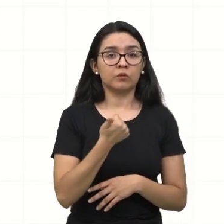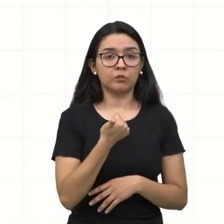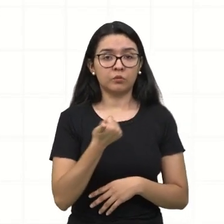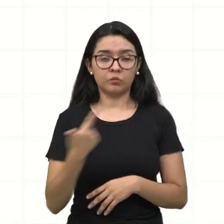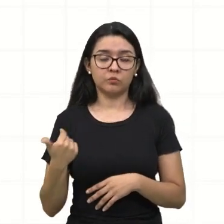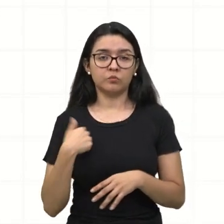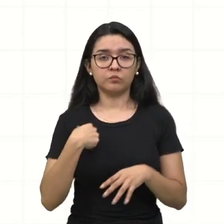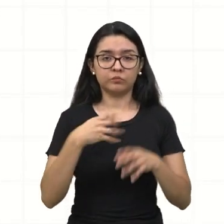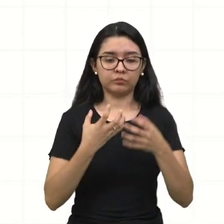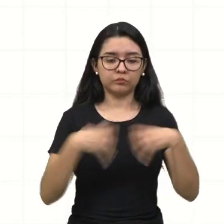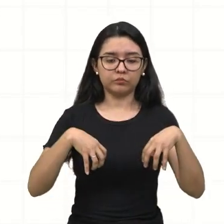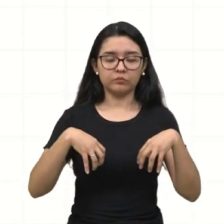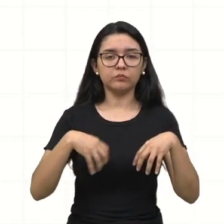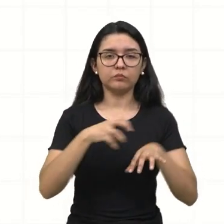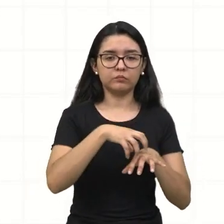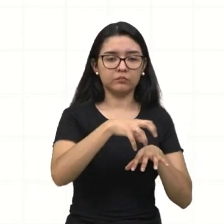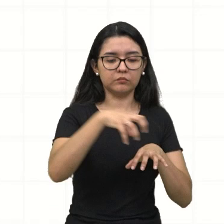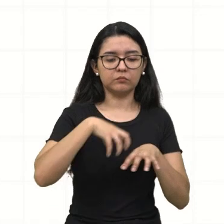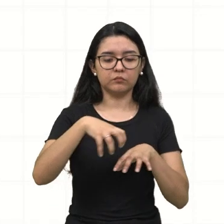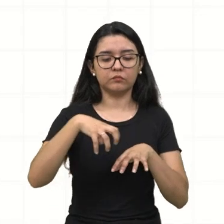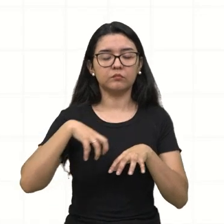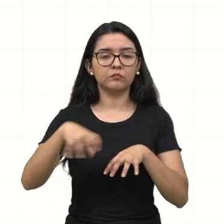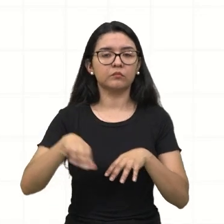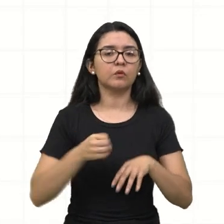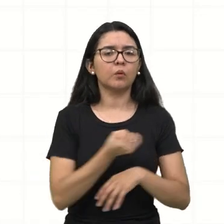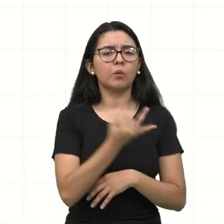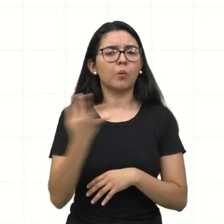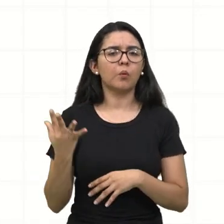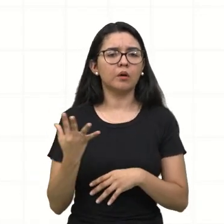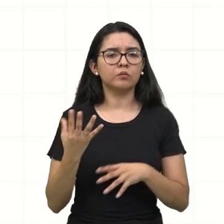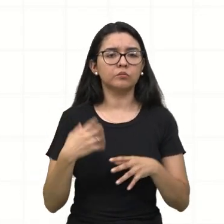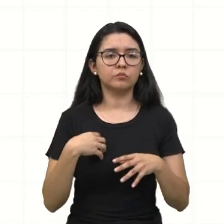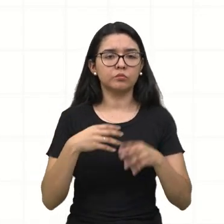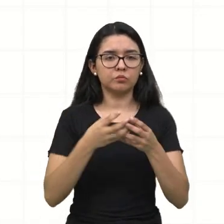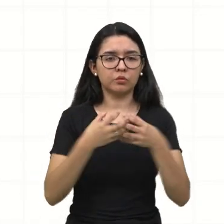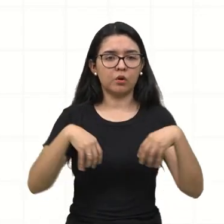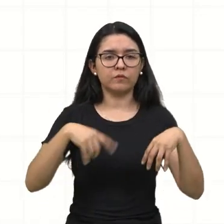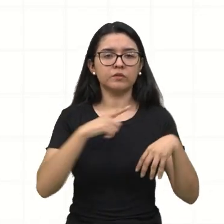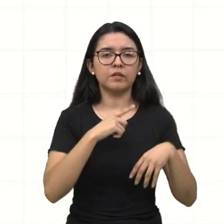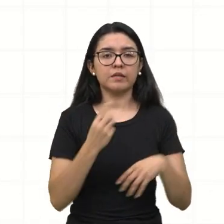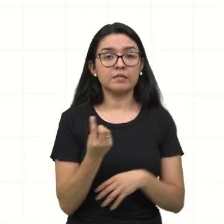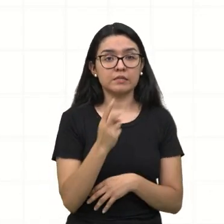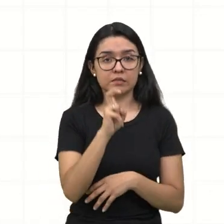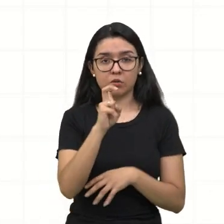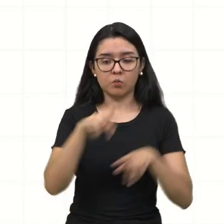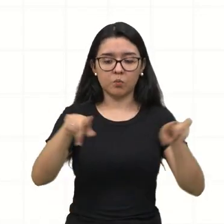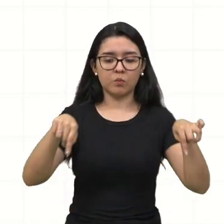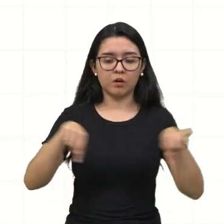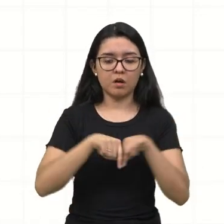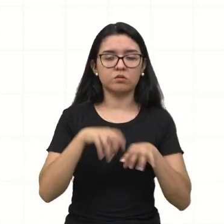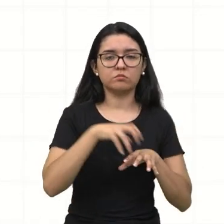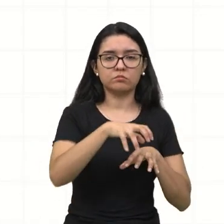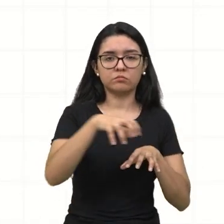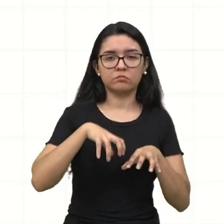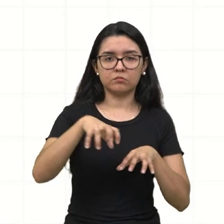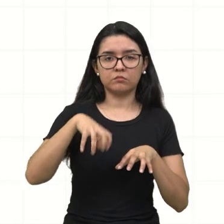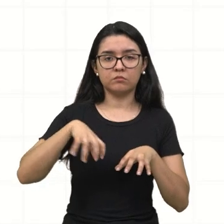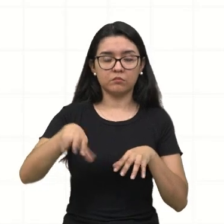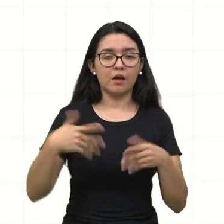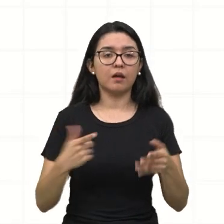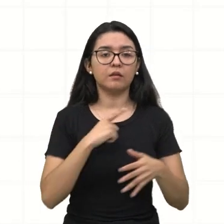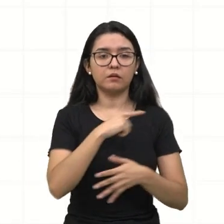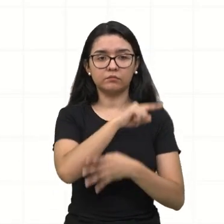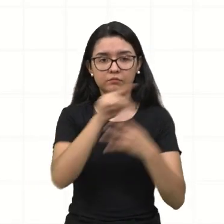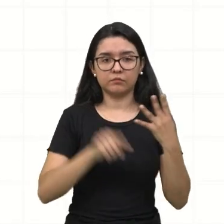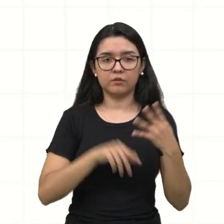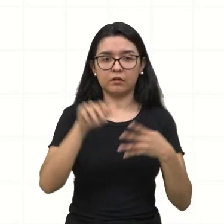pergunta-se, comando, quantos ovos há em 5 caixas? Aí temos as nossas alternativas, né? Letra